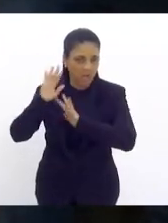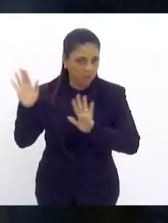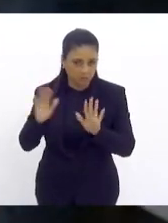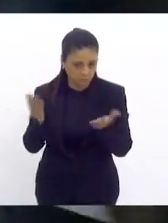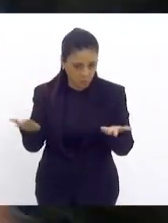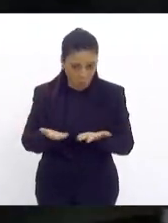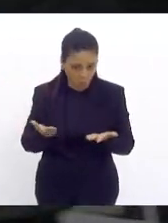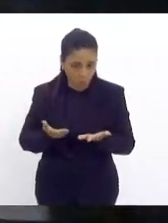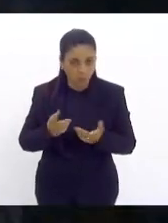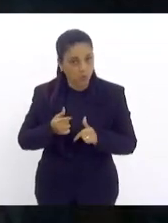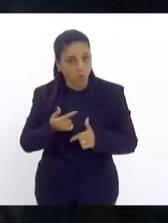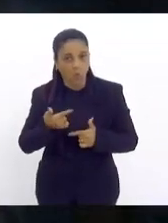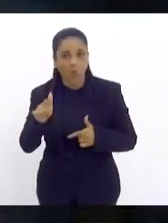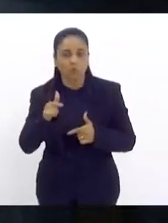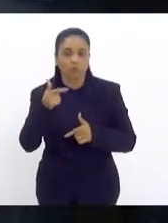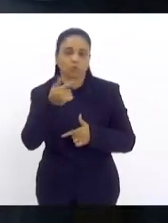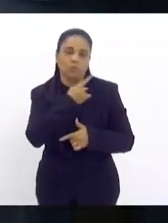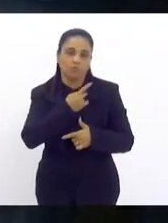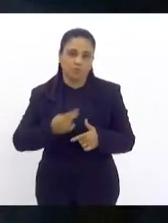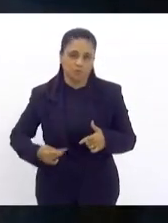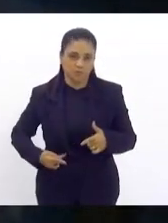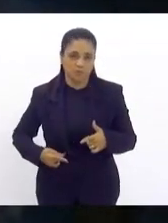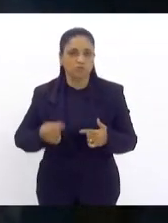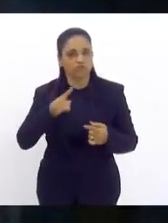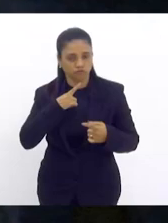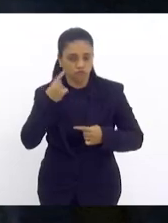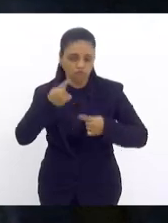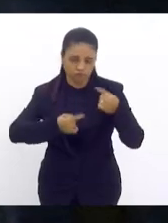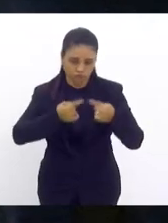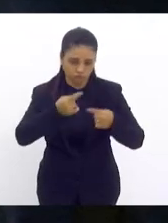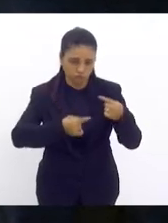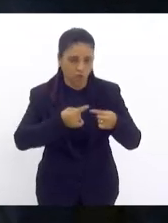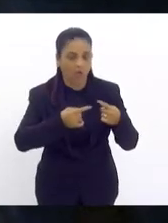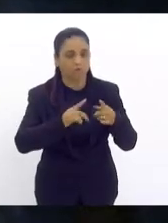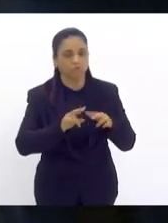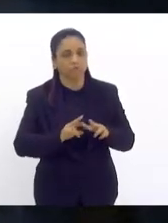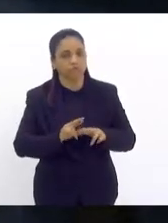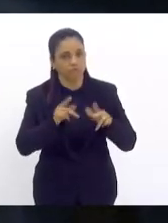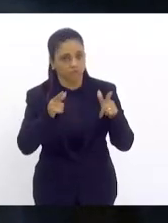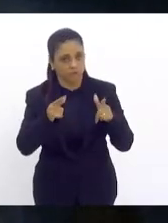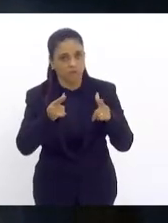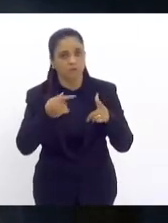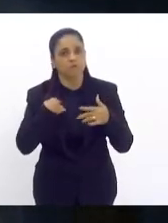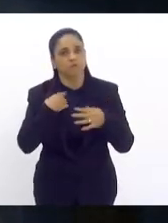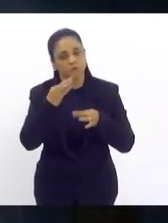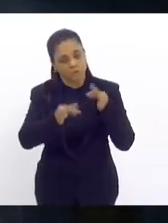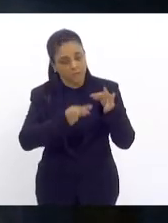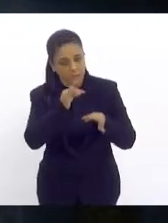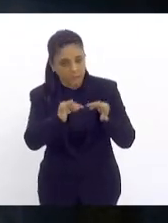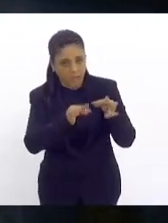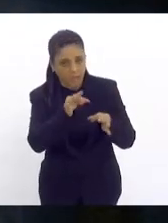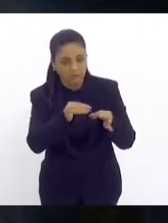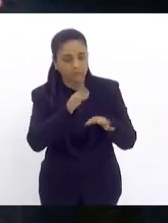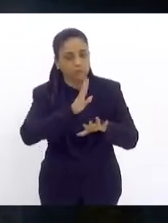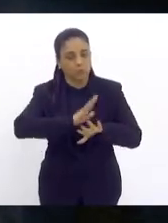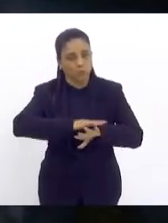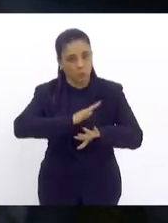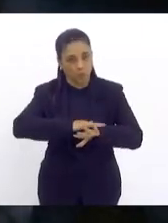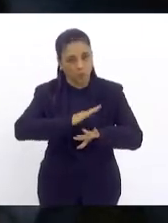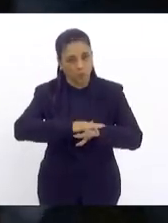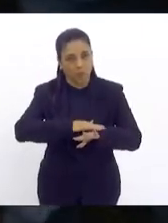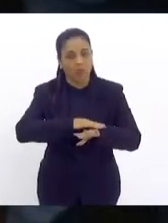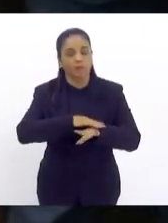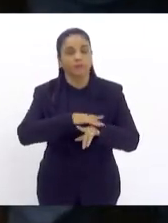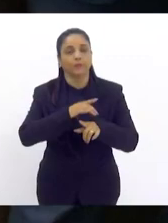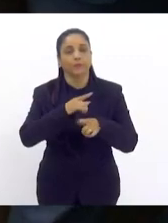havia algum tipo de diálogo indevido a questão foi tratada ou deveria ter sido tratada por quem estava naquela legislatura